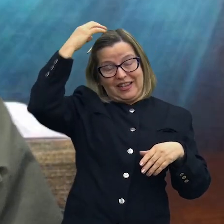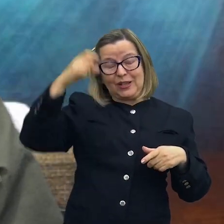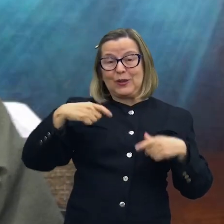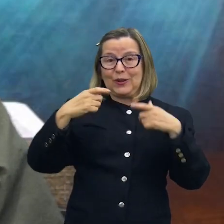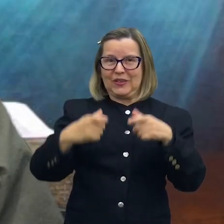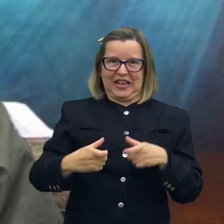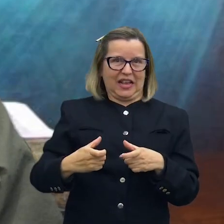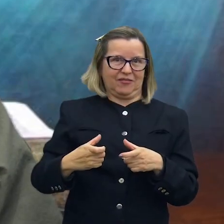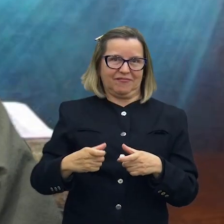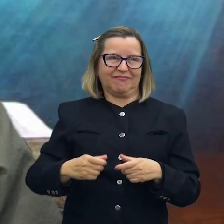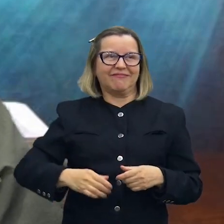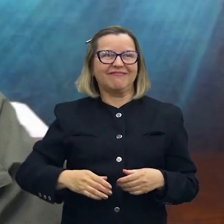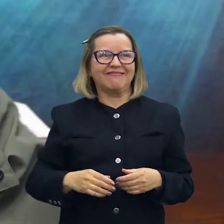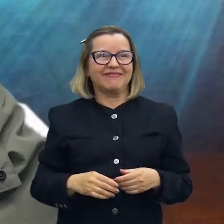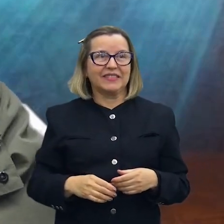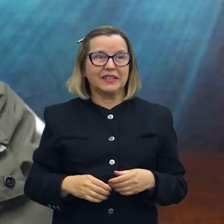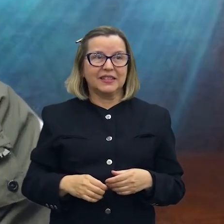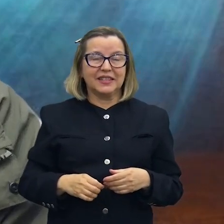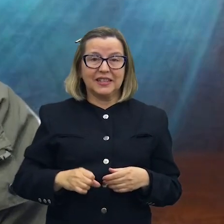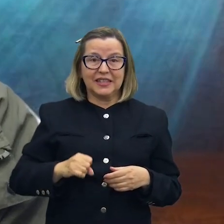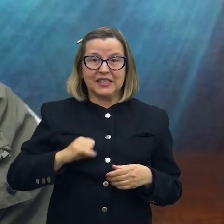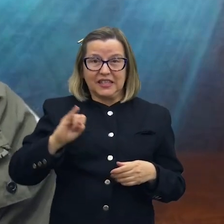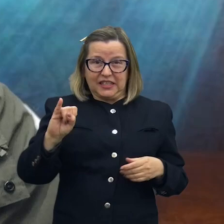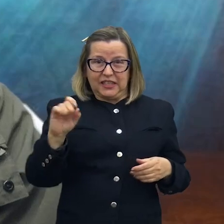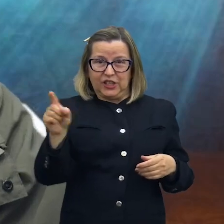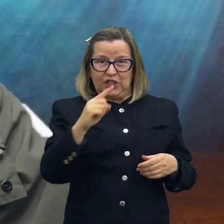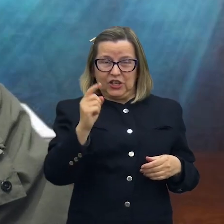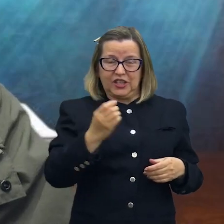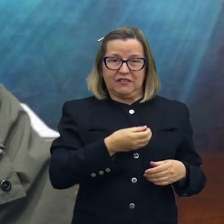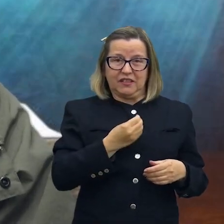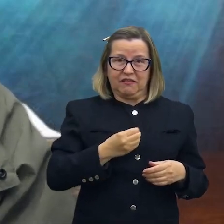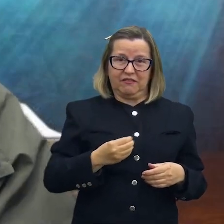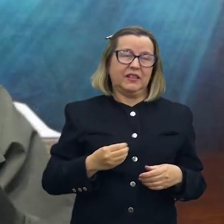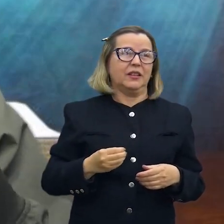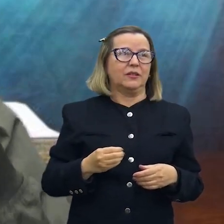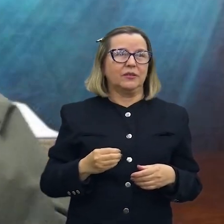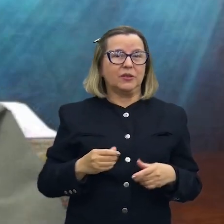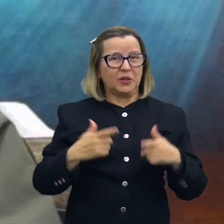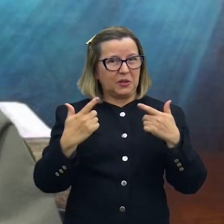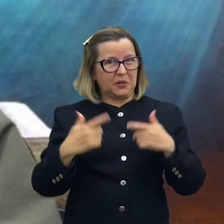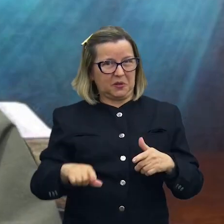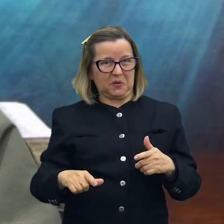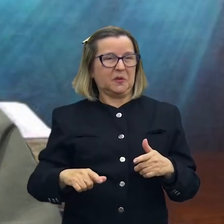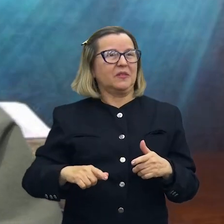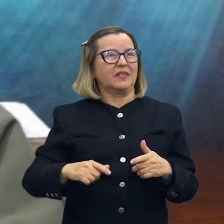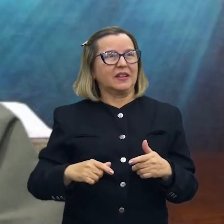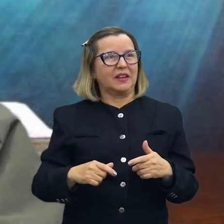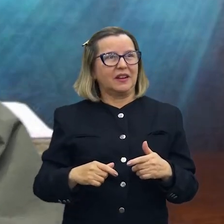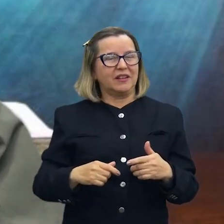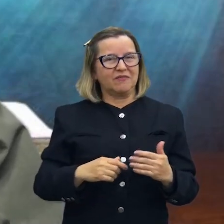inferior. Se nós estamos numa posição inferior, por certo,